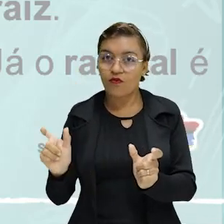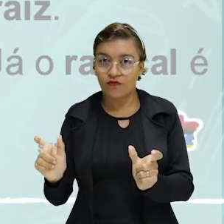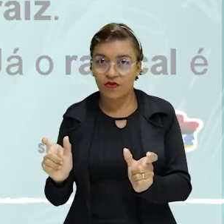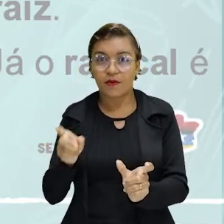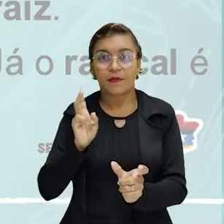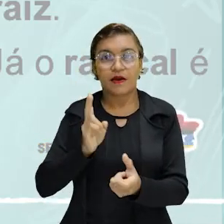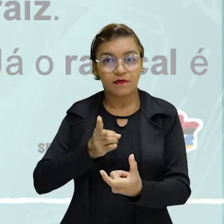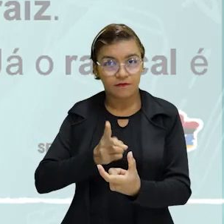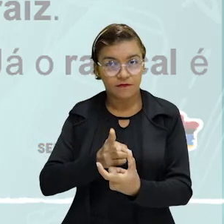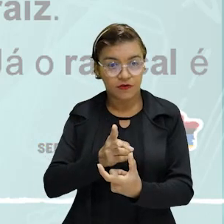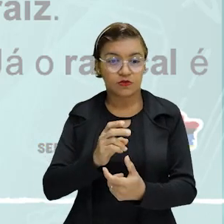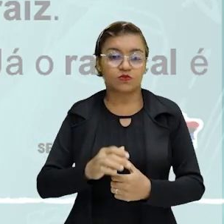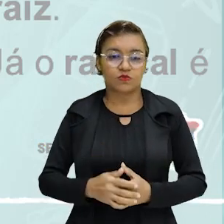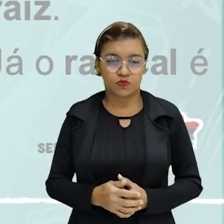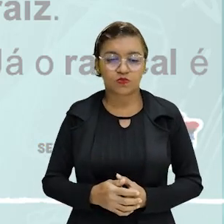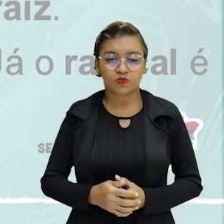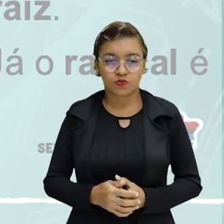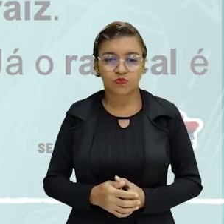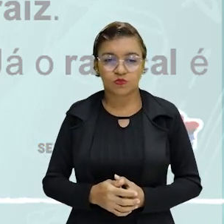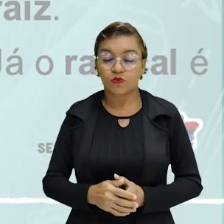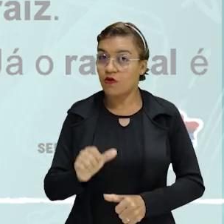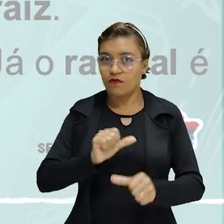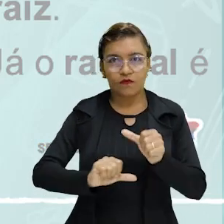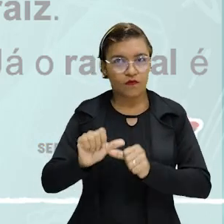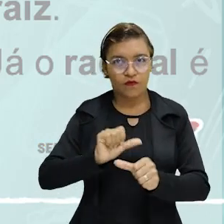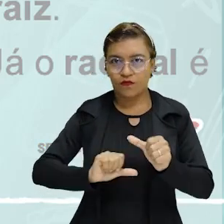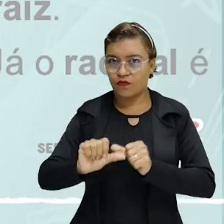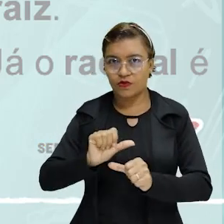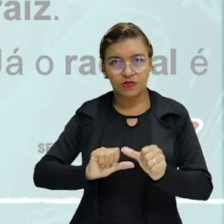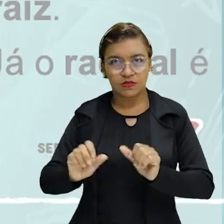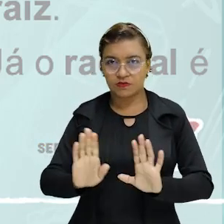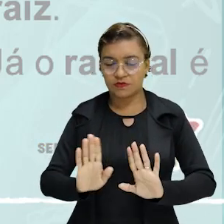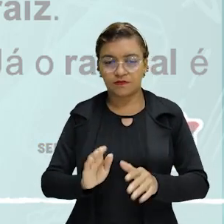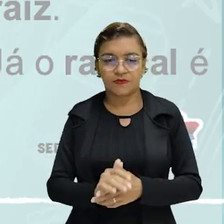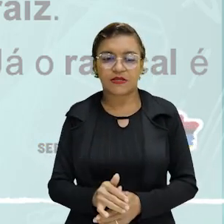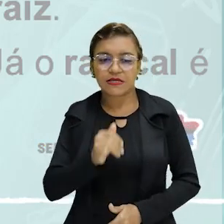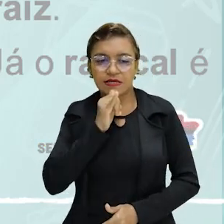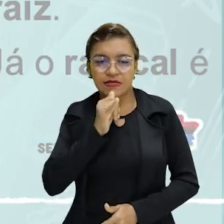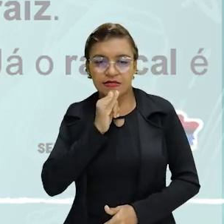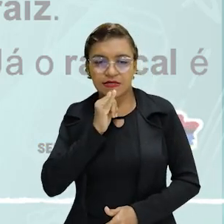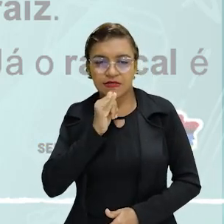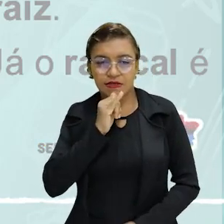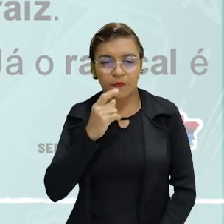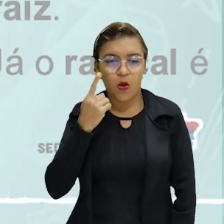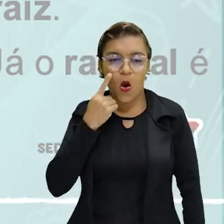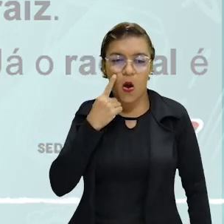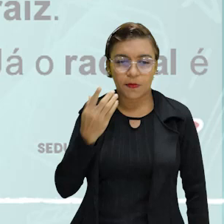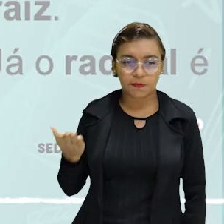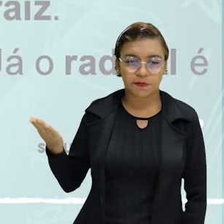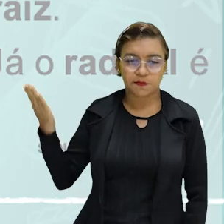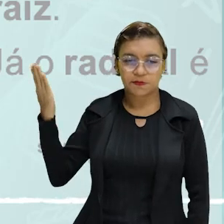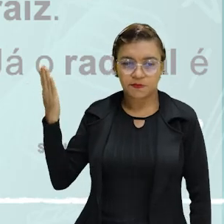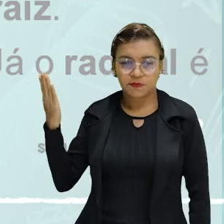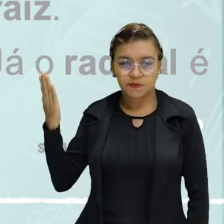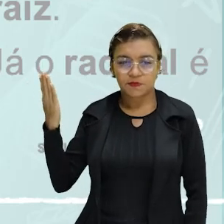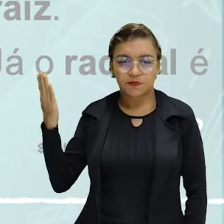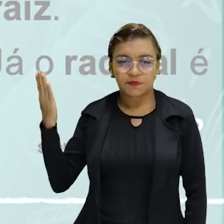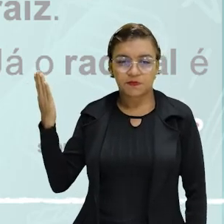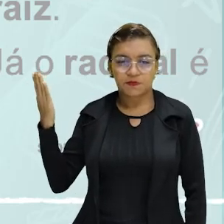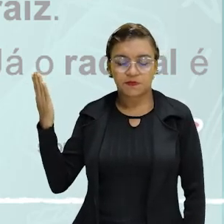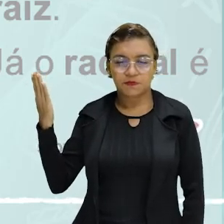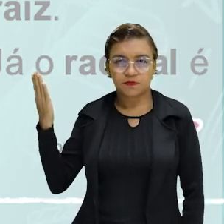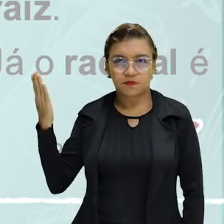nos processos de formação de palavras. Exemplo: flor, floração, flora,